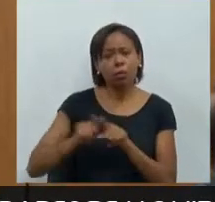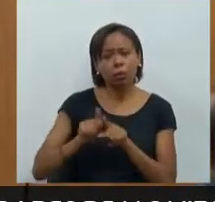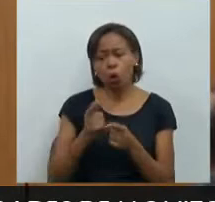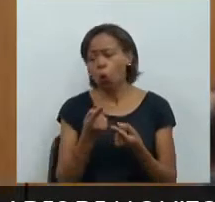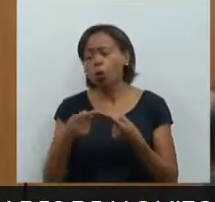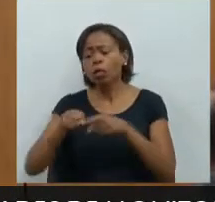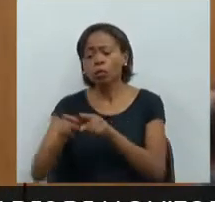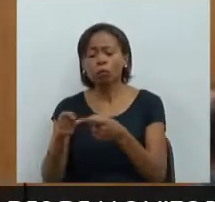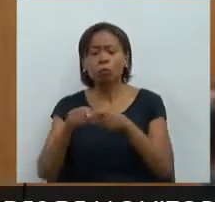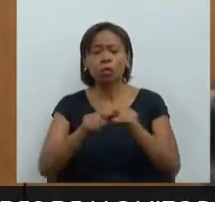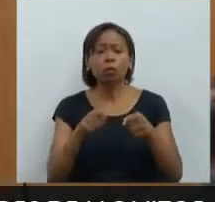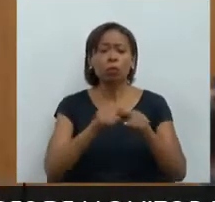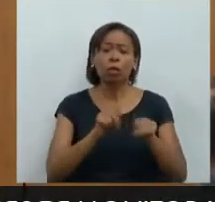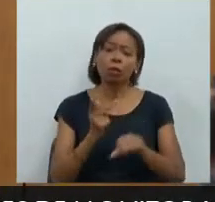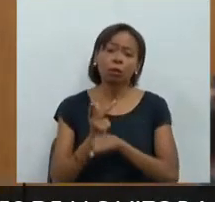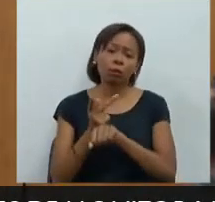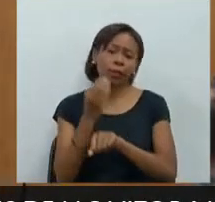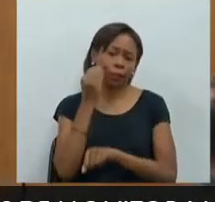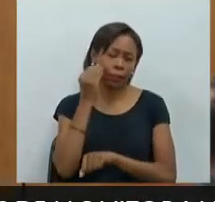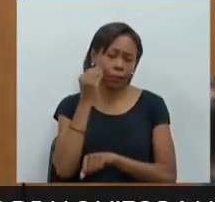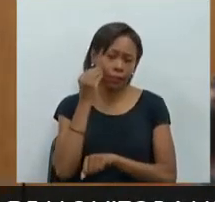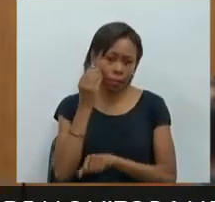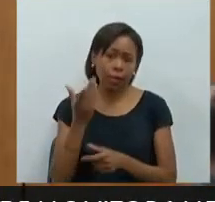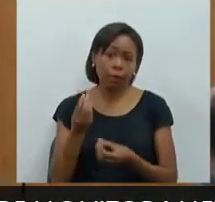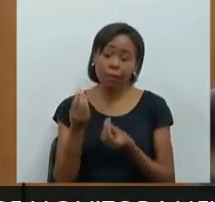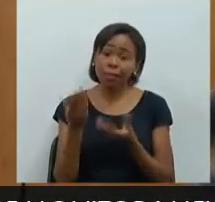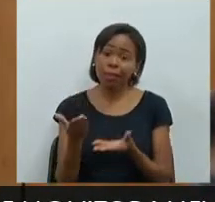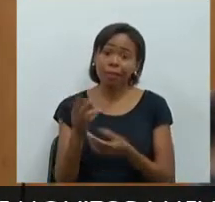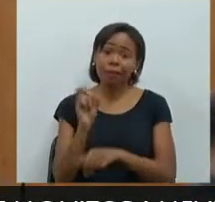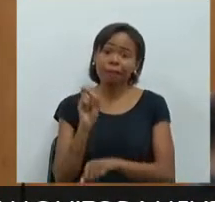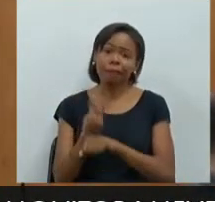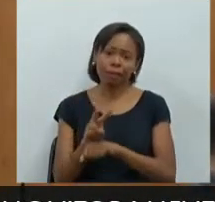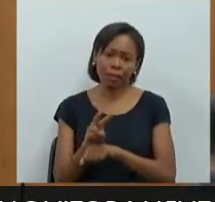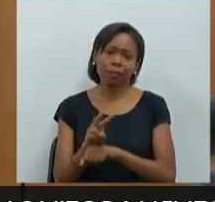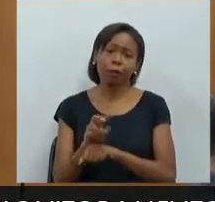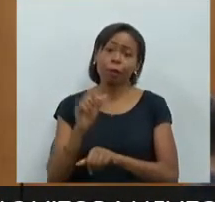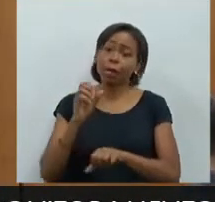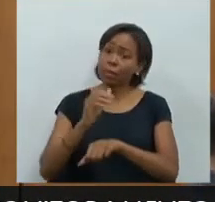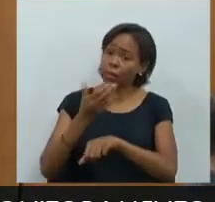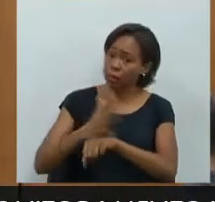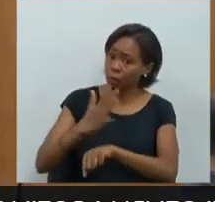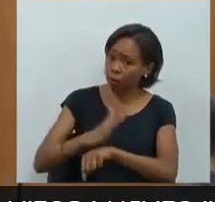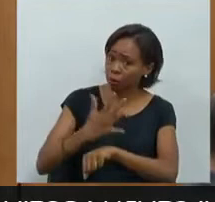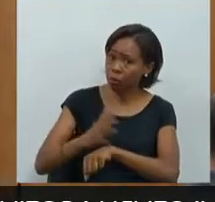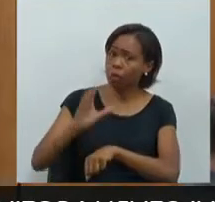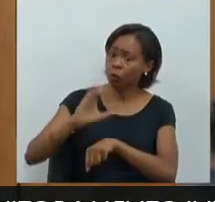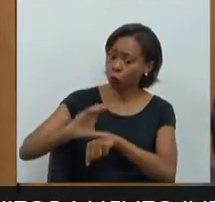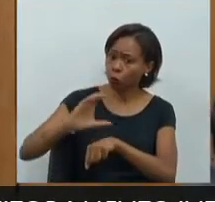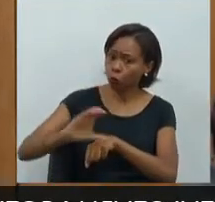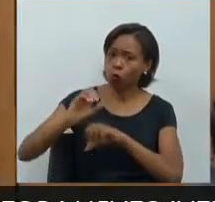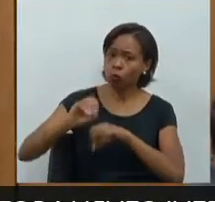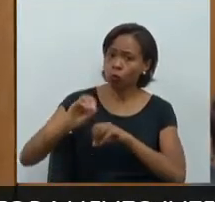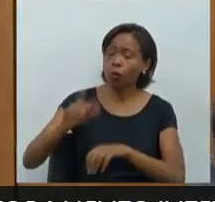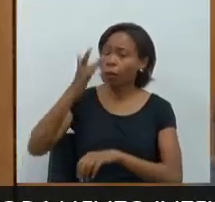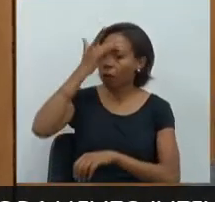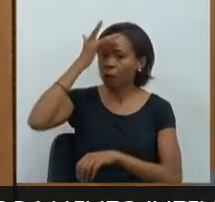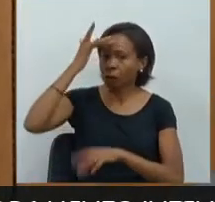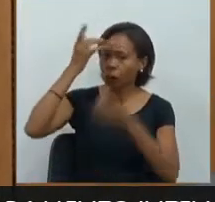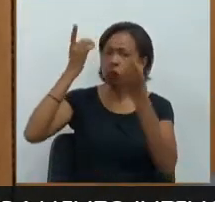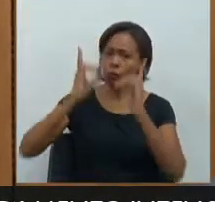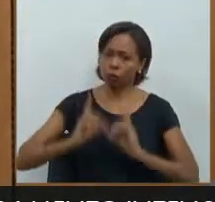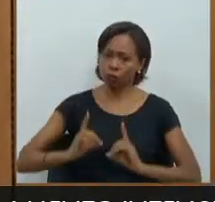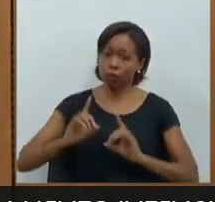para oferecimento de vagas para o treinamento, a capacitação de pessoas com deficiência. Especialmente